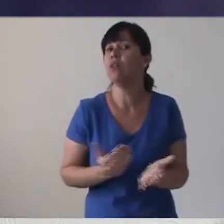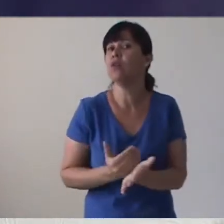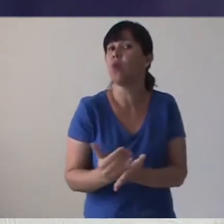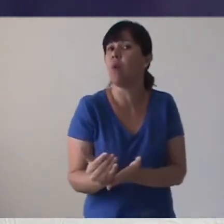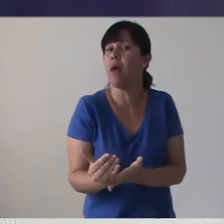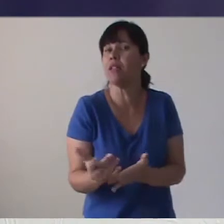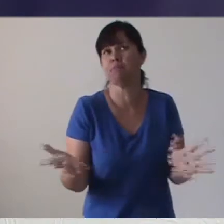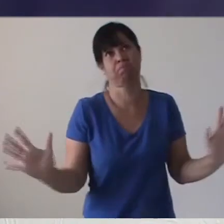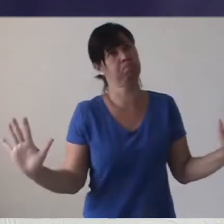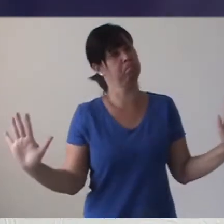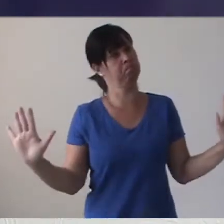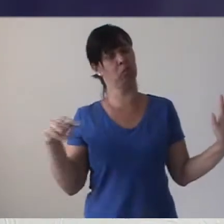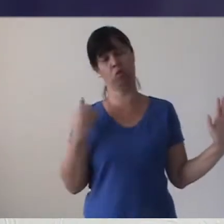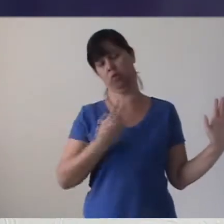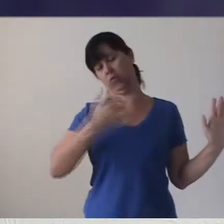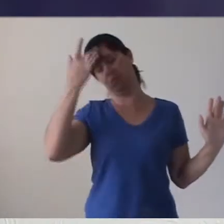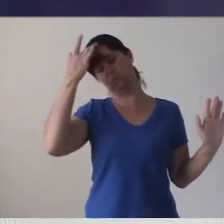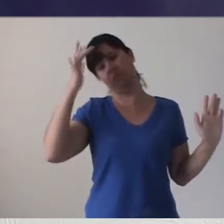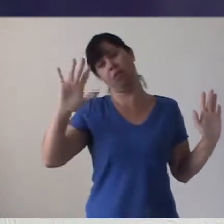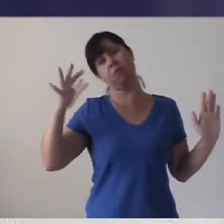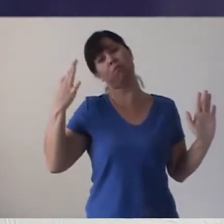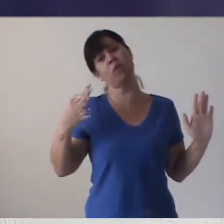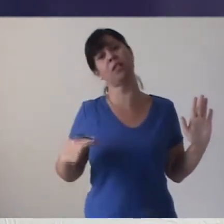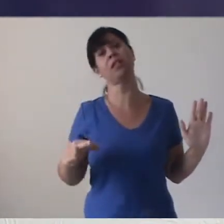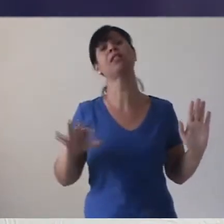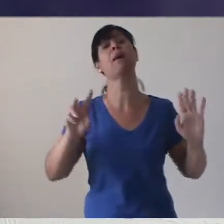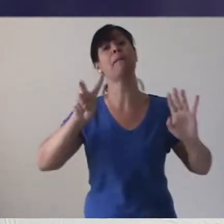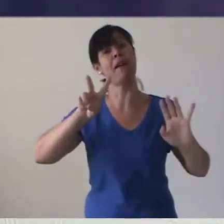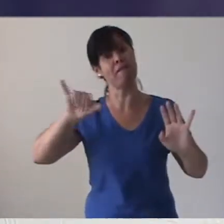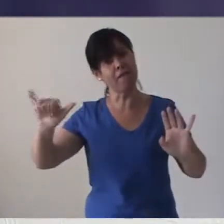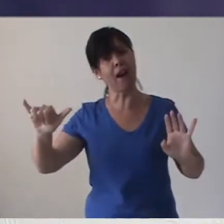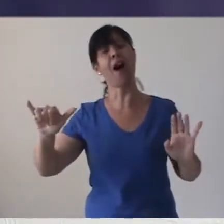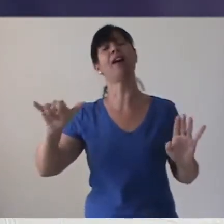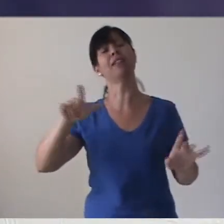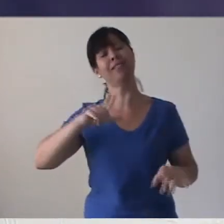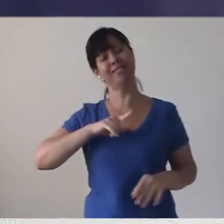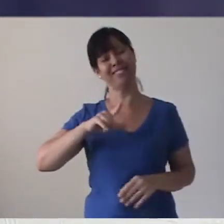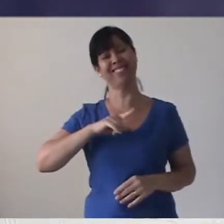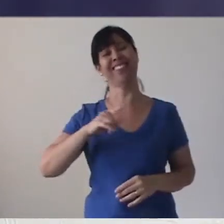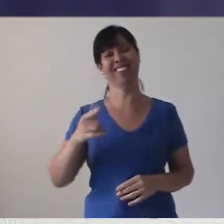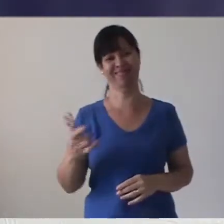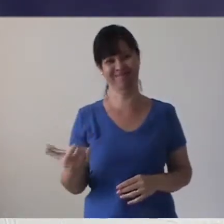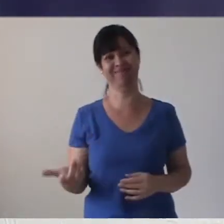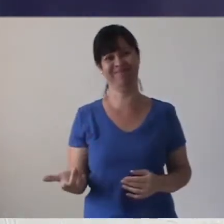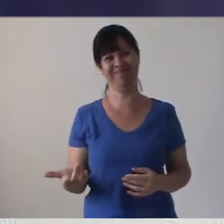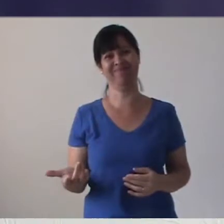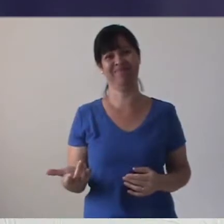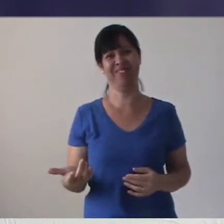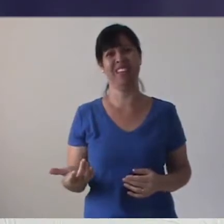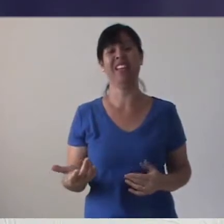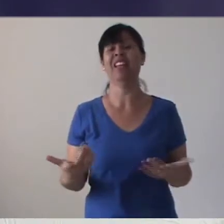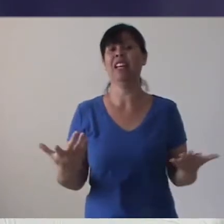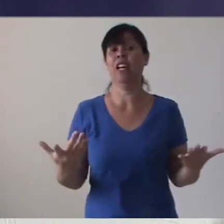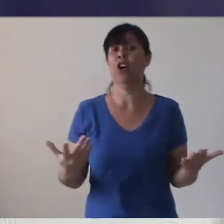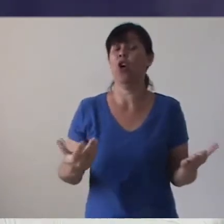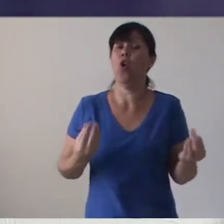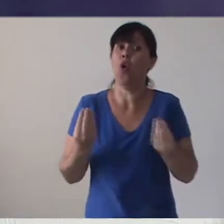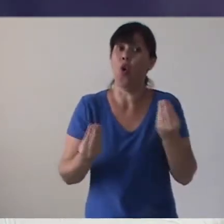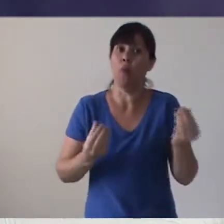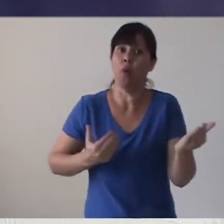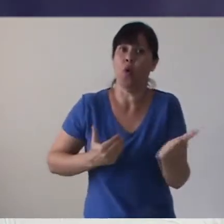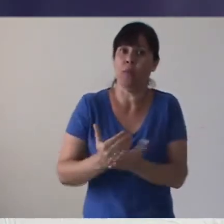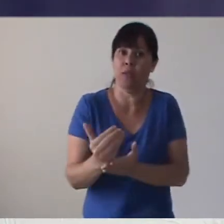vai começar, nós não sabemos ainda ao certo, mas vai vir, tá? E da forma como foi